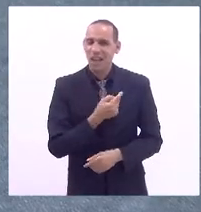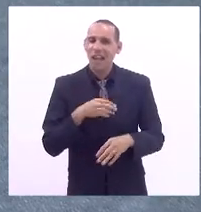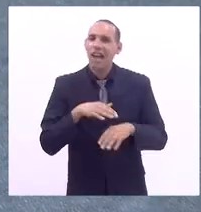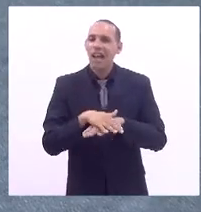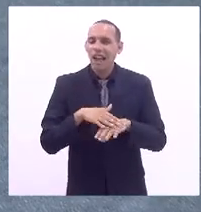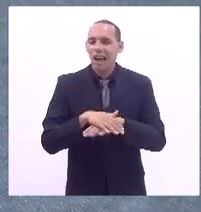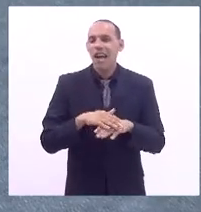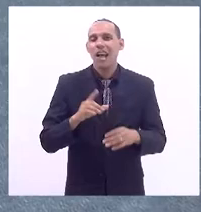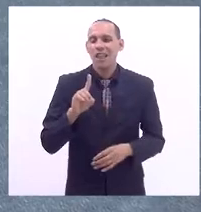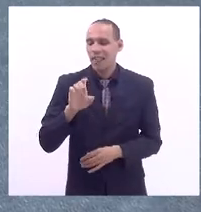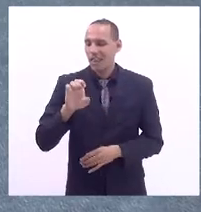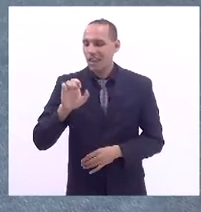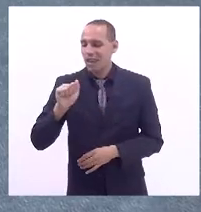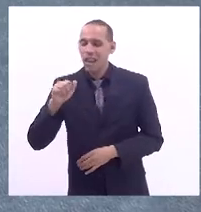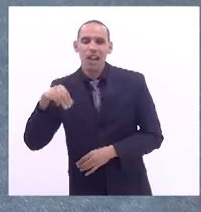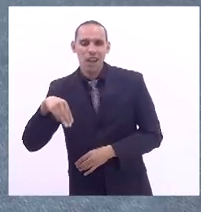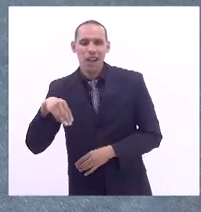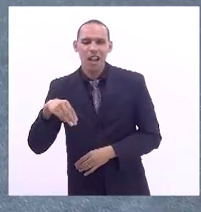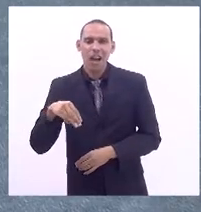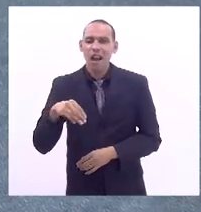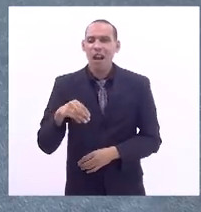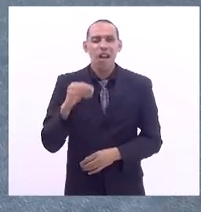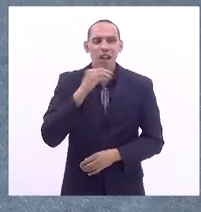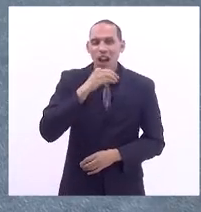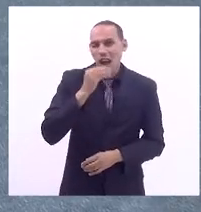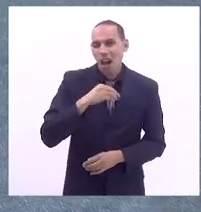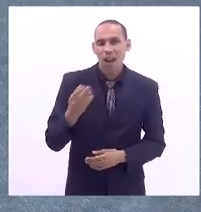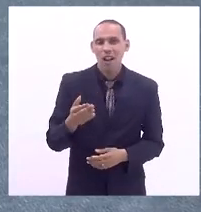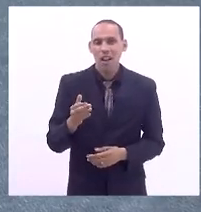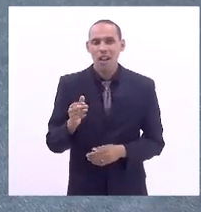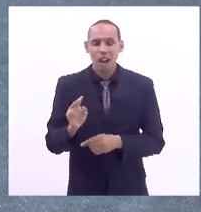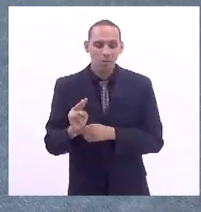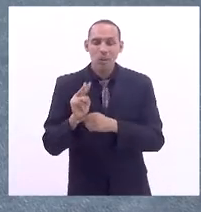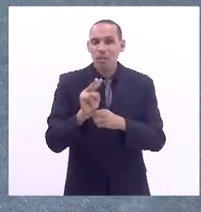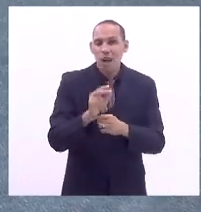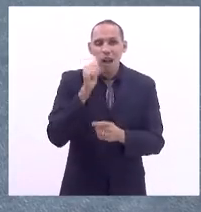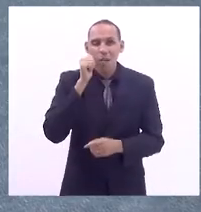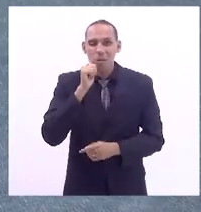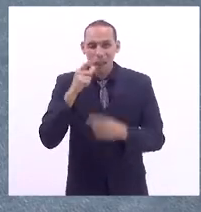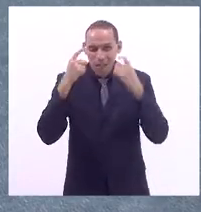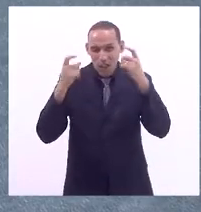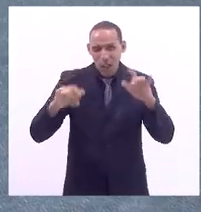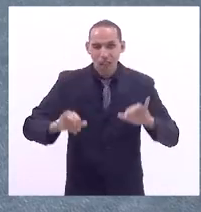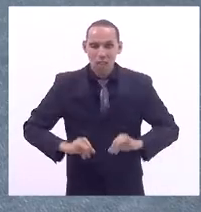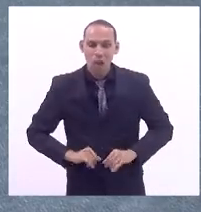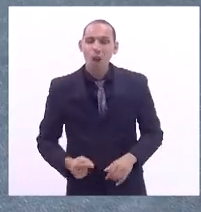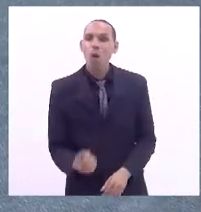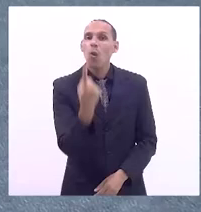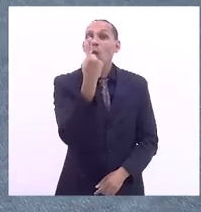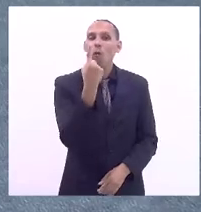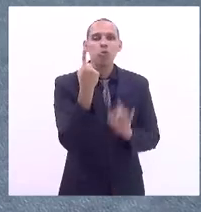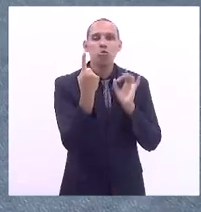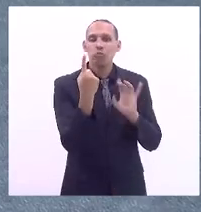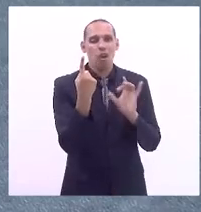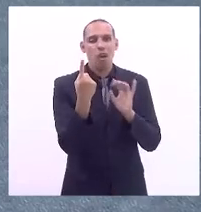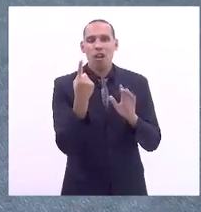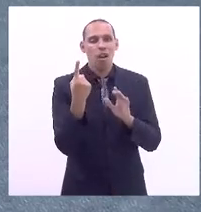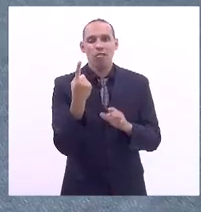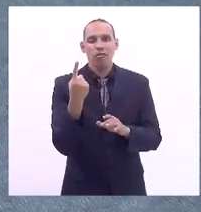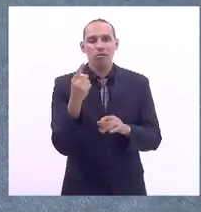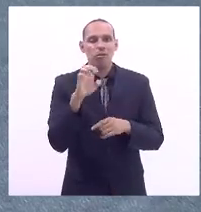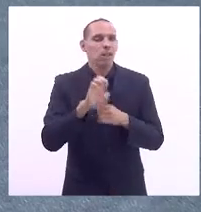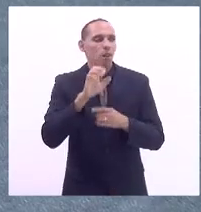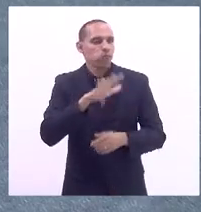uma rede de Dean insuficientes que o abrigamento para Mulheres vítimas de violência é apenas um no estado extremamente